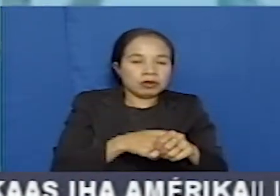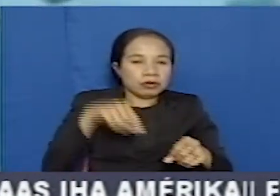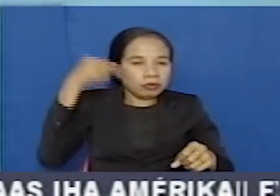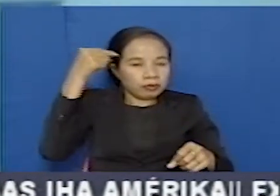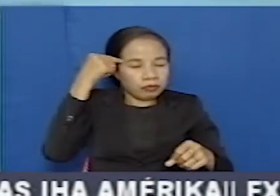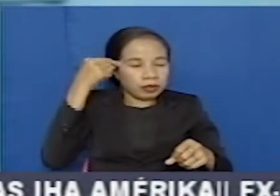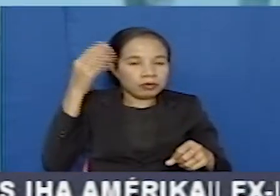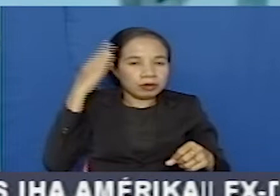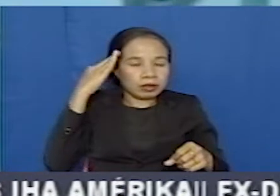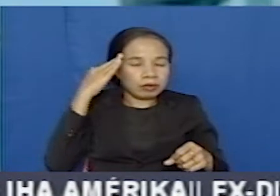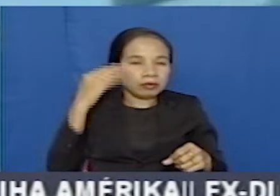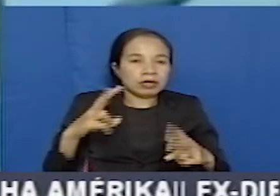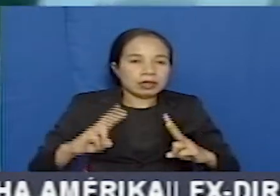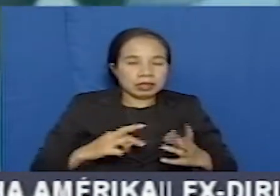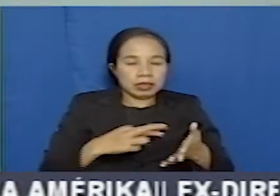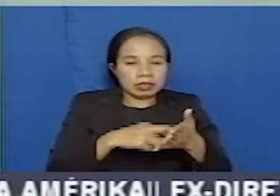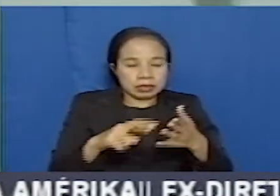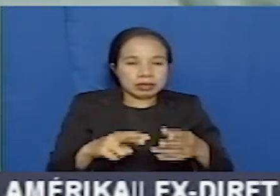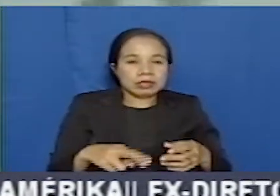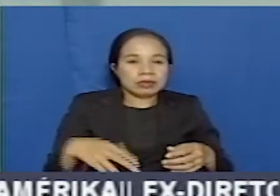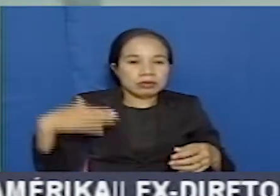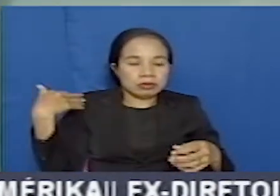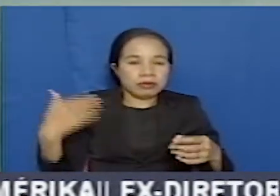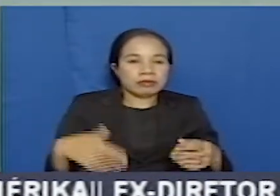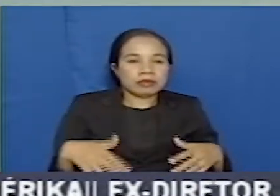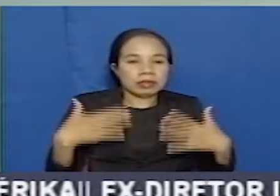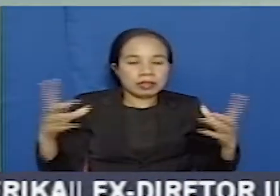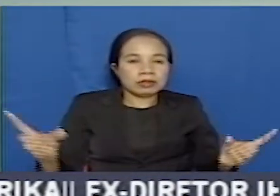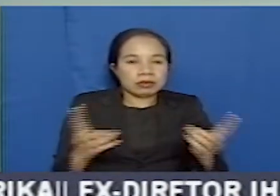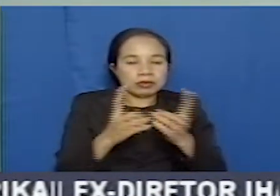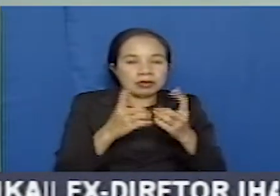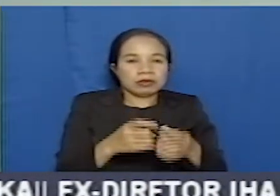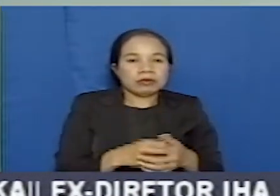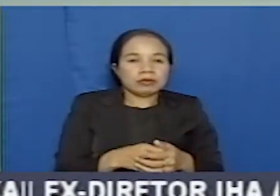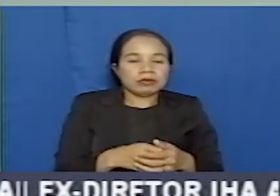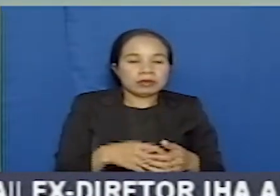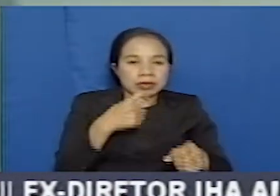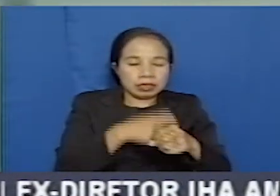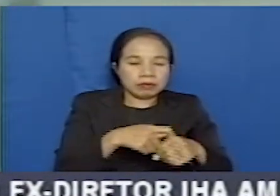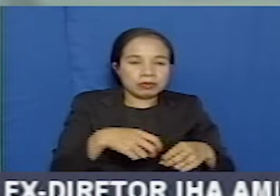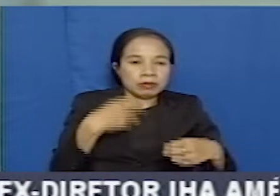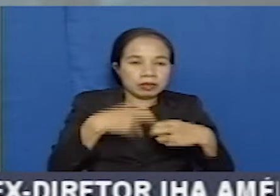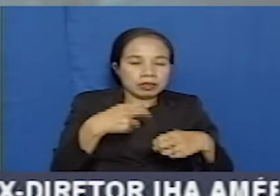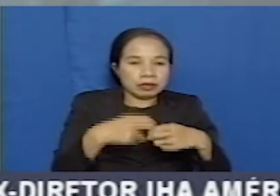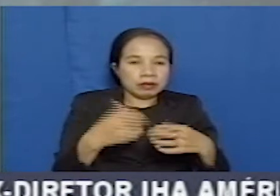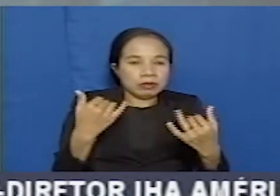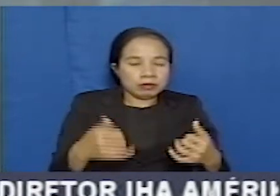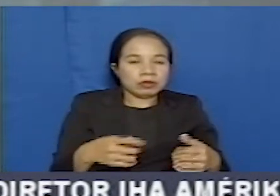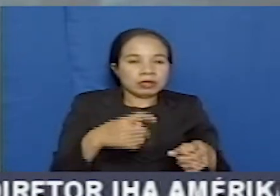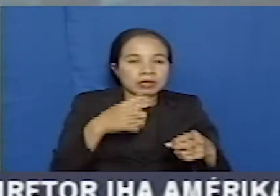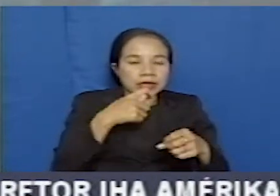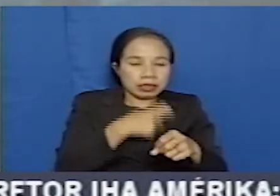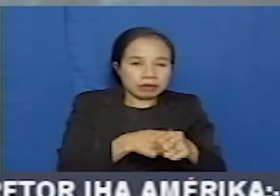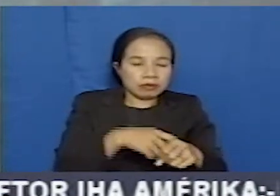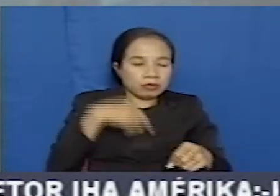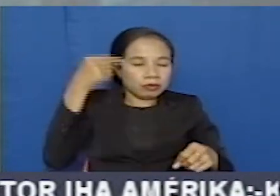mos juventude resistência, nebe luta, hasoro invasor e ha tempo difícil. Hanoin mos tempo ona do governo bele